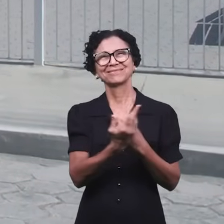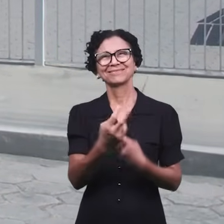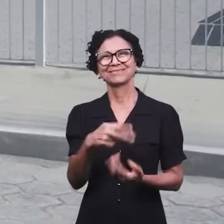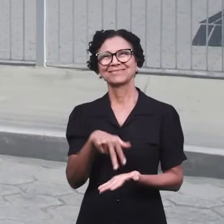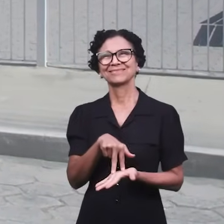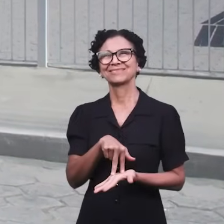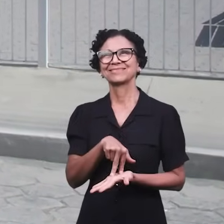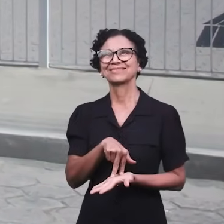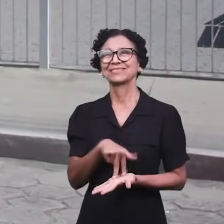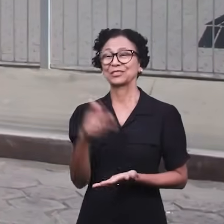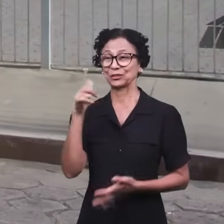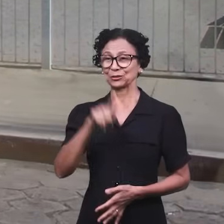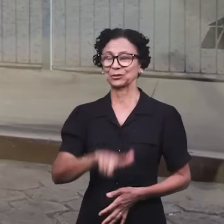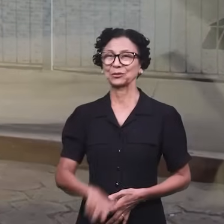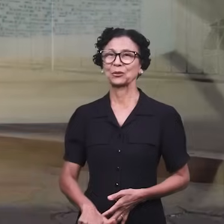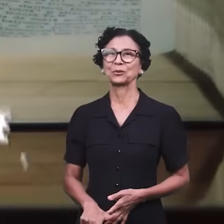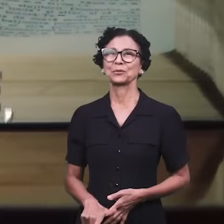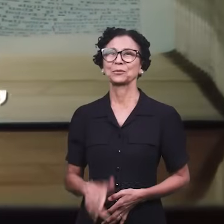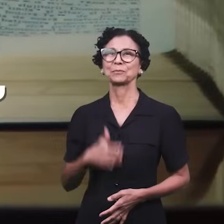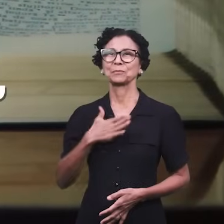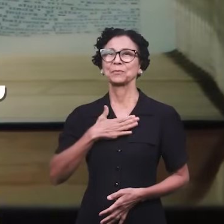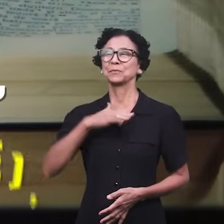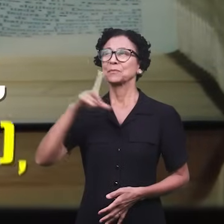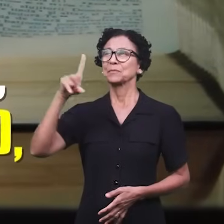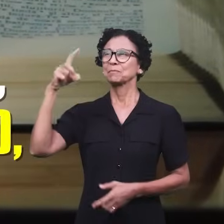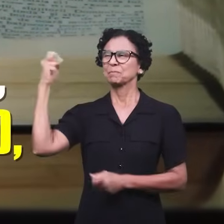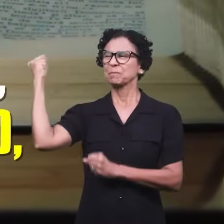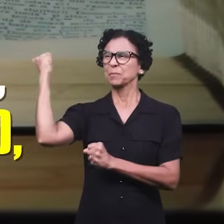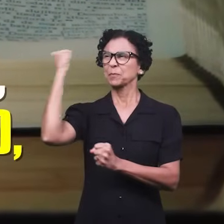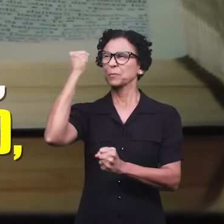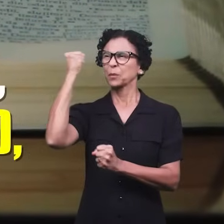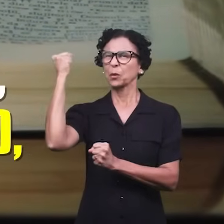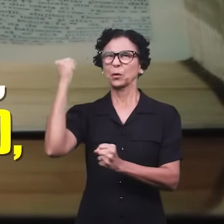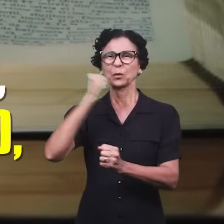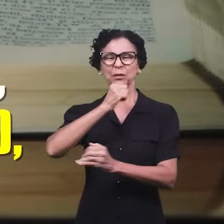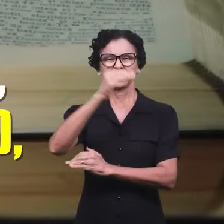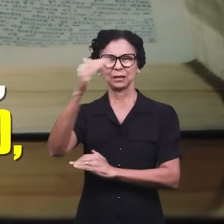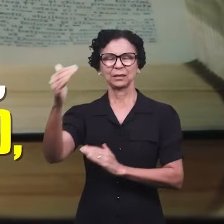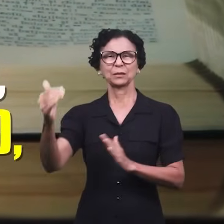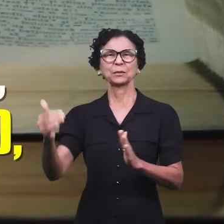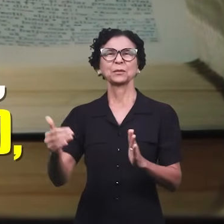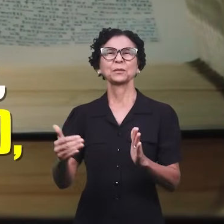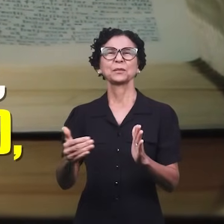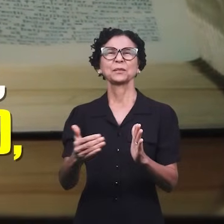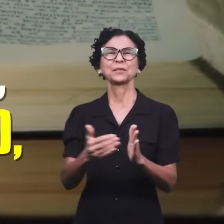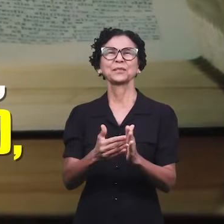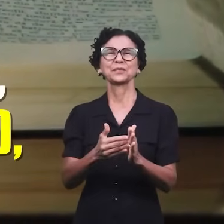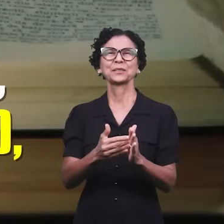Yeah.